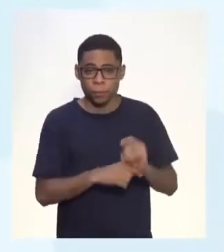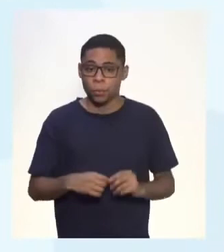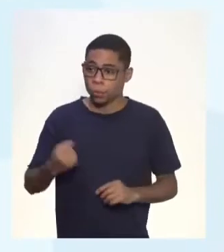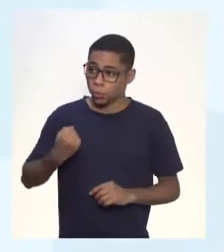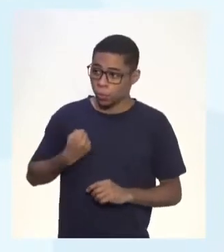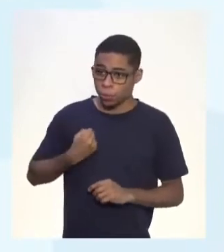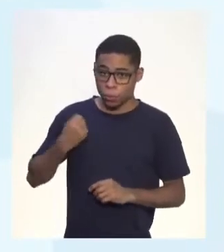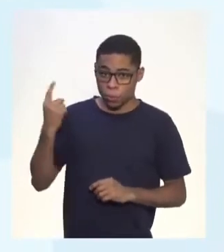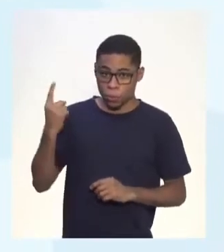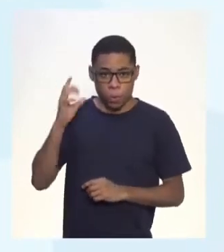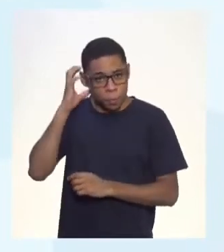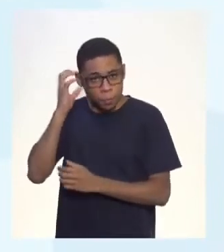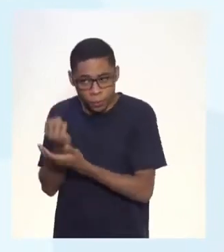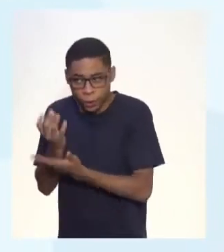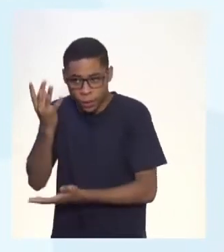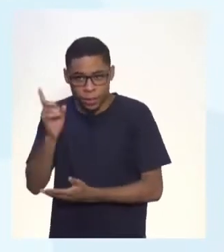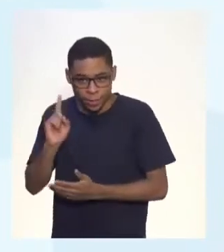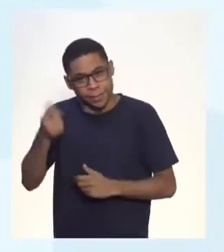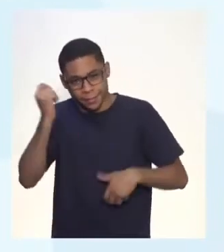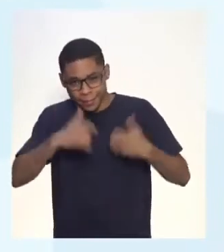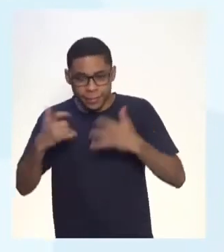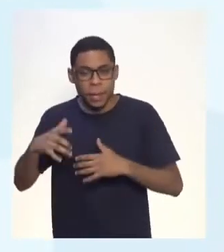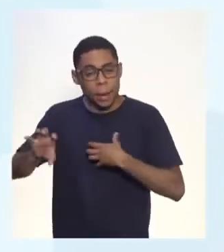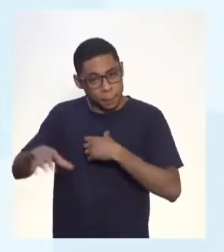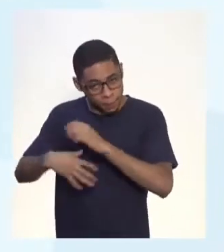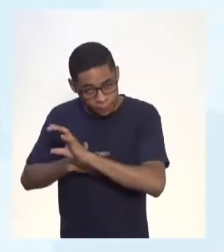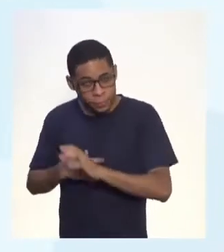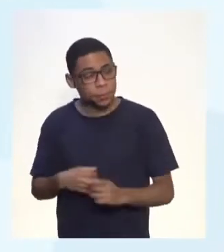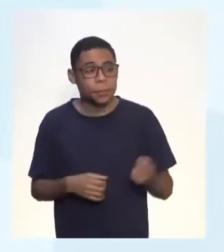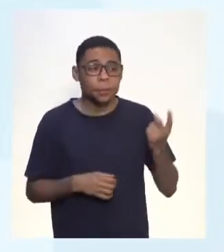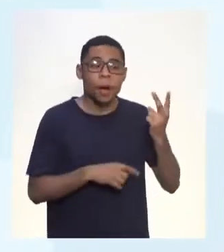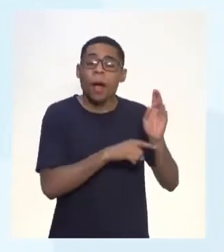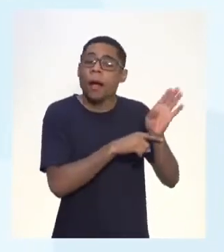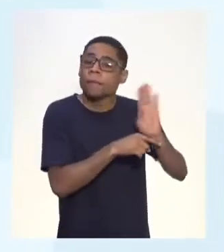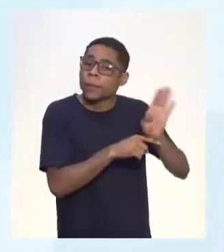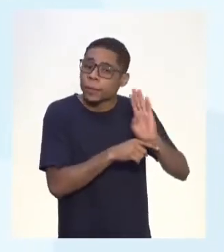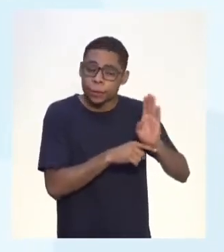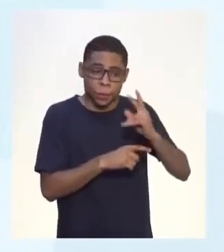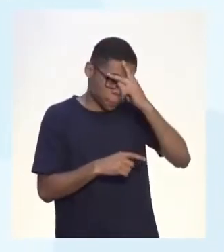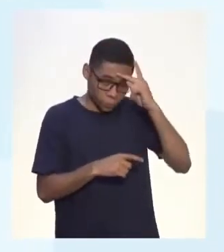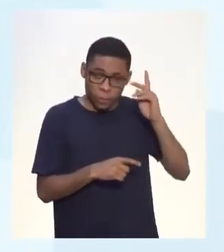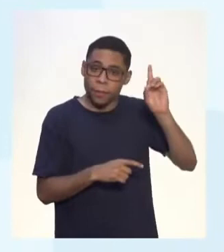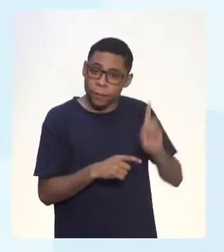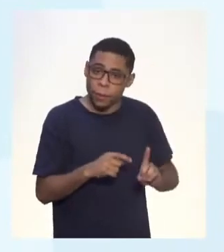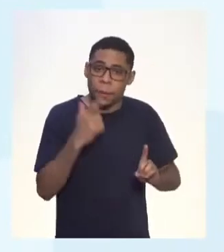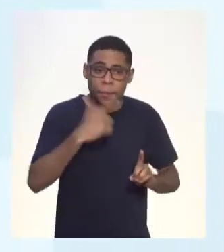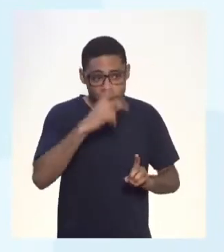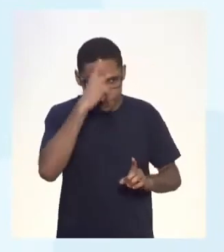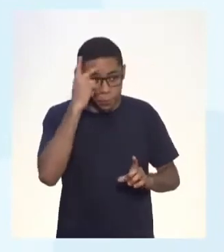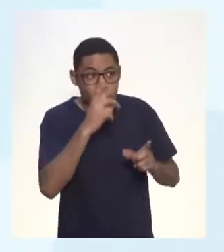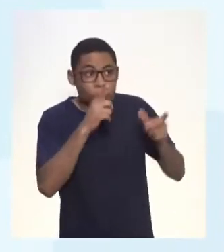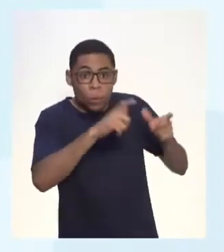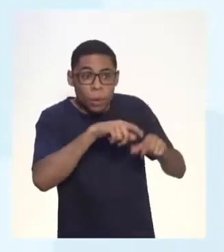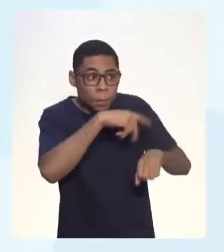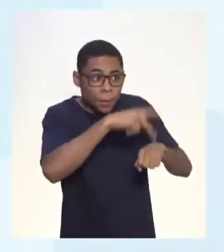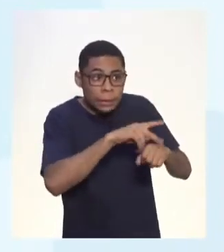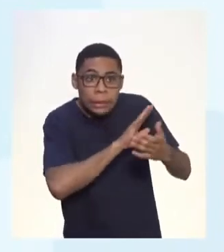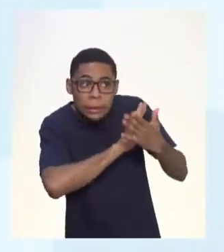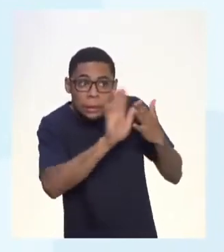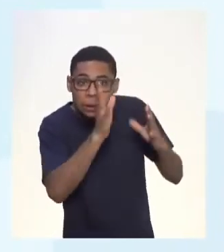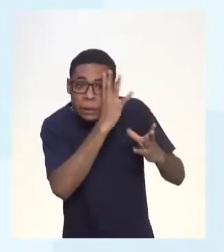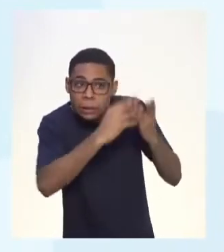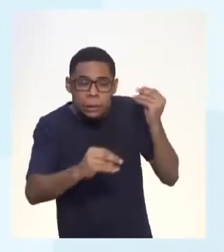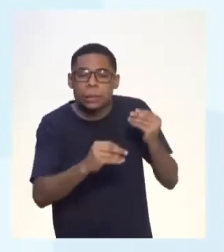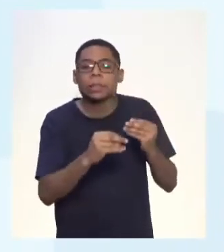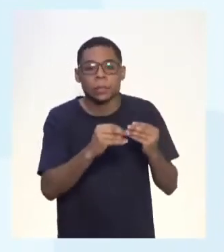texto 2? No caso, o texto que fala sobre, que é o podcast do professor que fala sobre empatia, e esse vídeo que fala